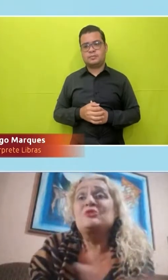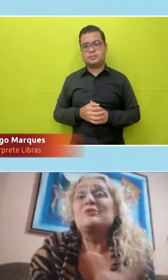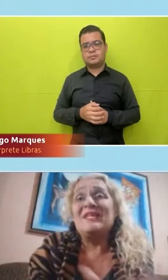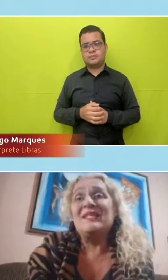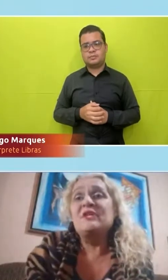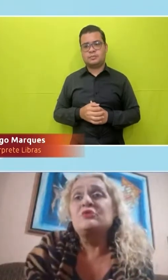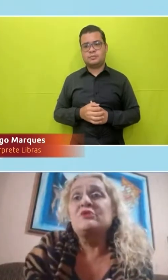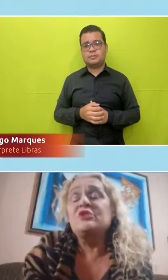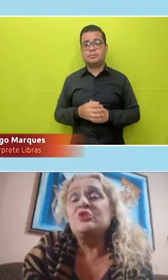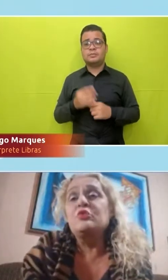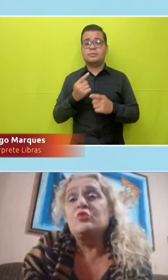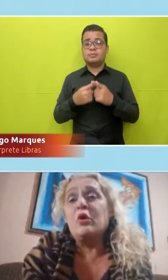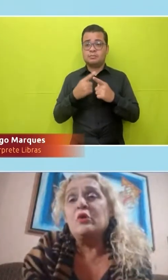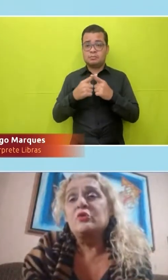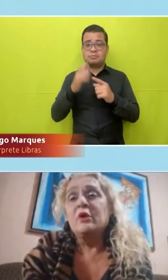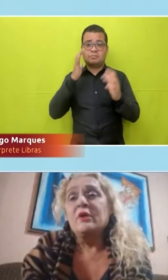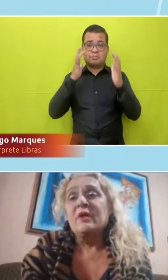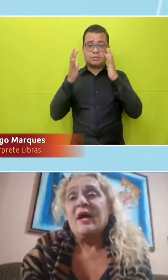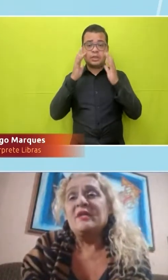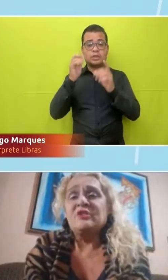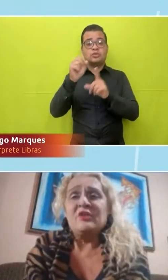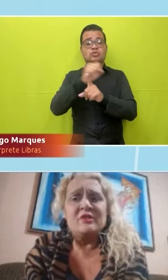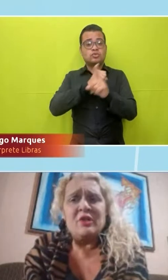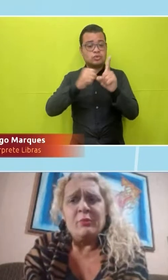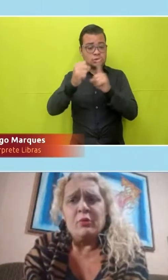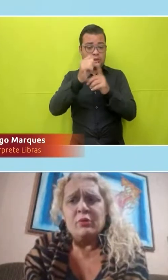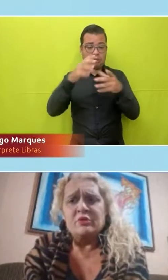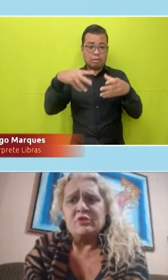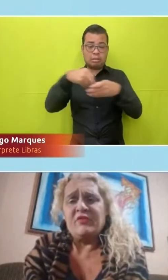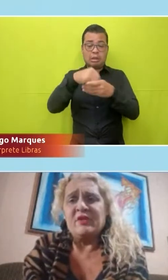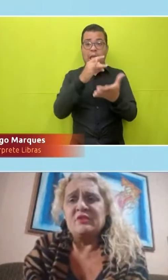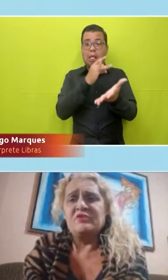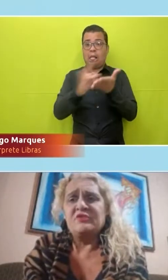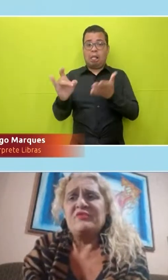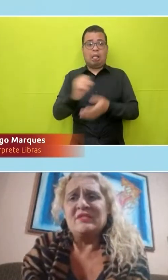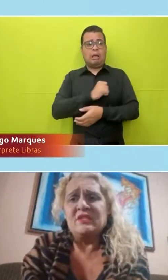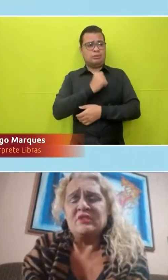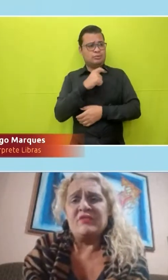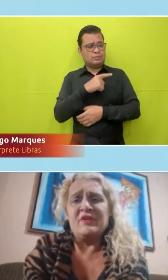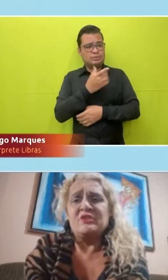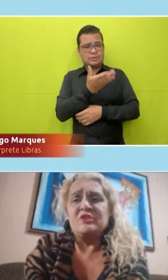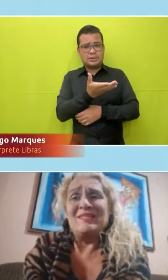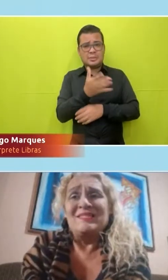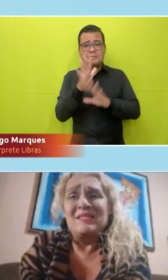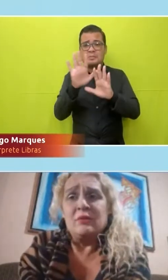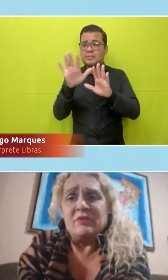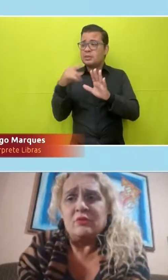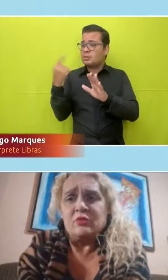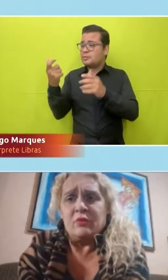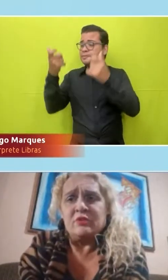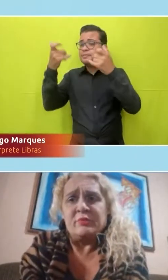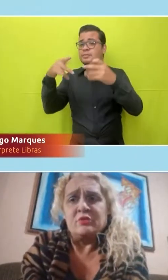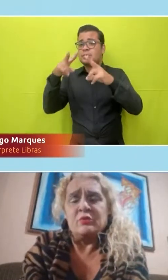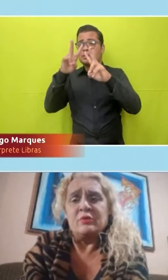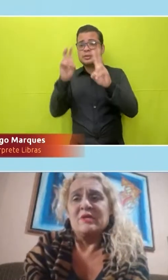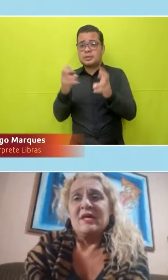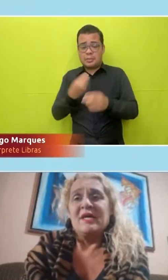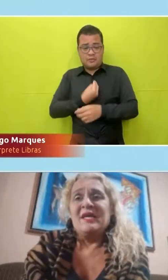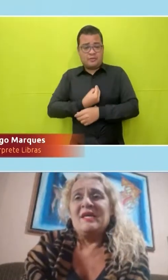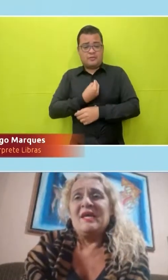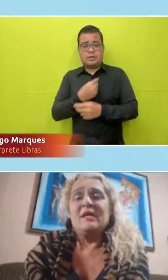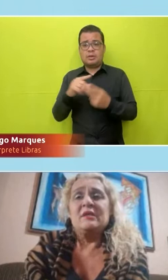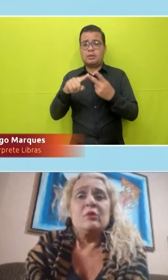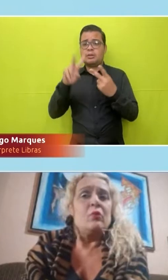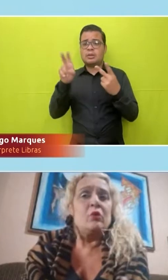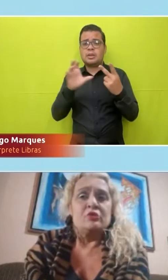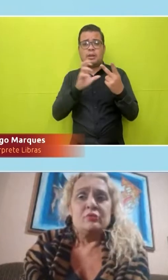da sociedade no sentido do ódio. A gente está falando de amor, a gente está falando de vivência, a gente está falando de expressão sexual das pessoas.